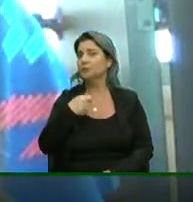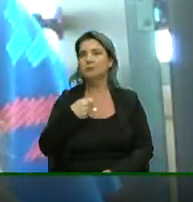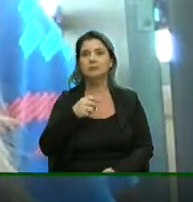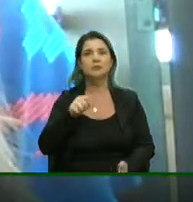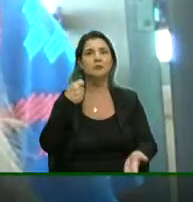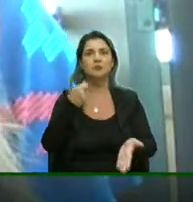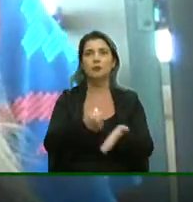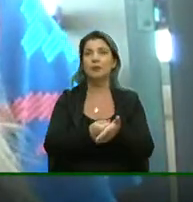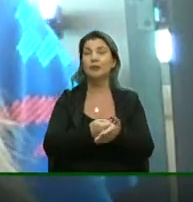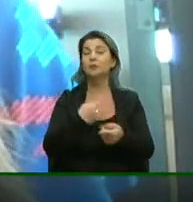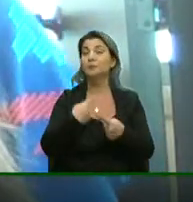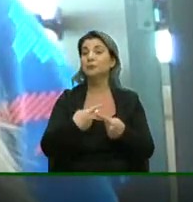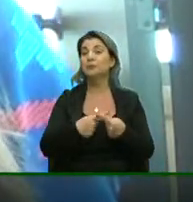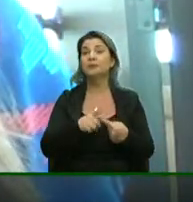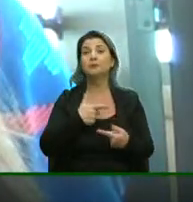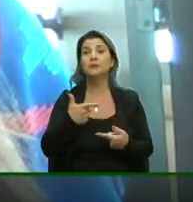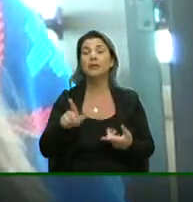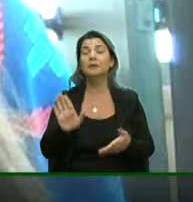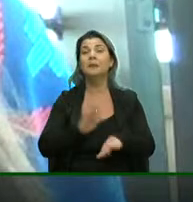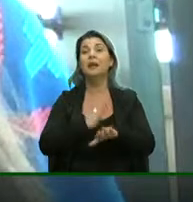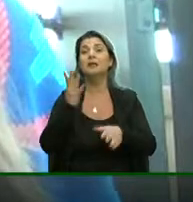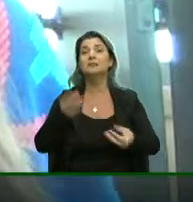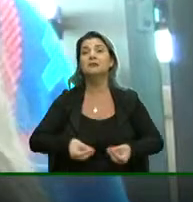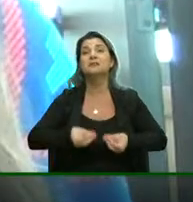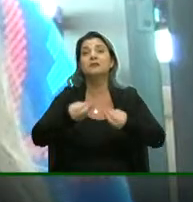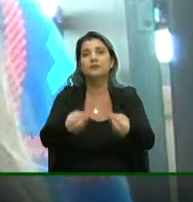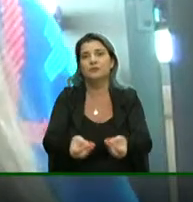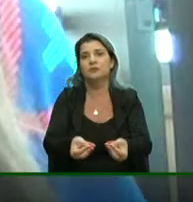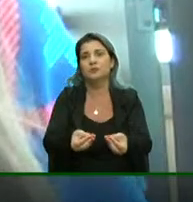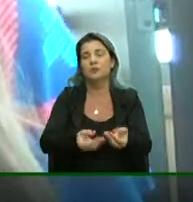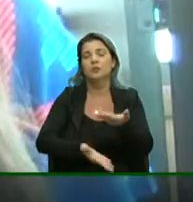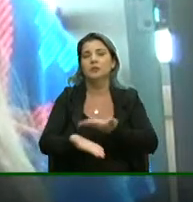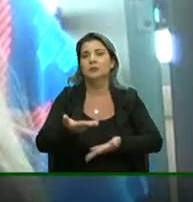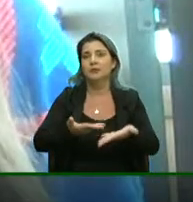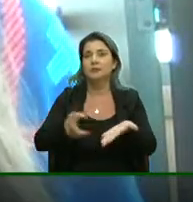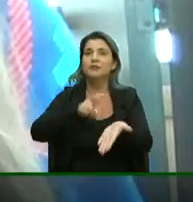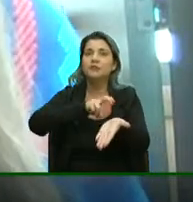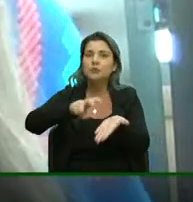porque não é mais oferecido esse serviço, que é o serviço de expedição,